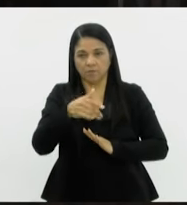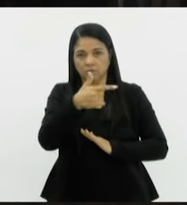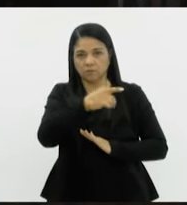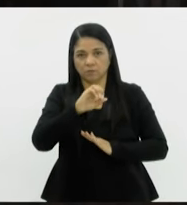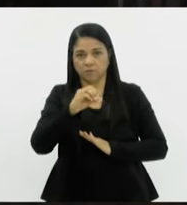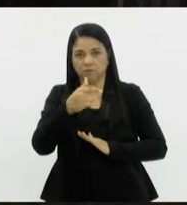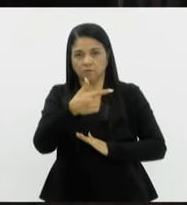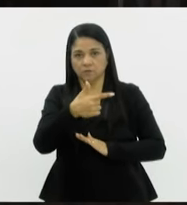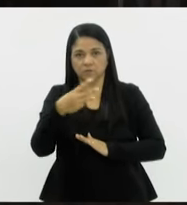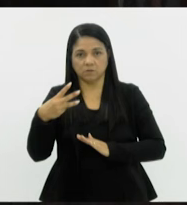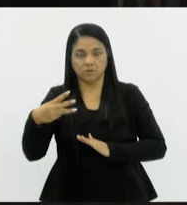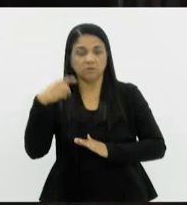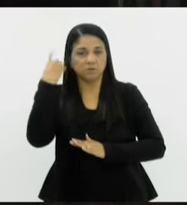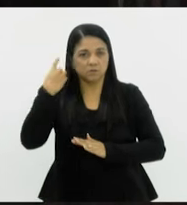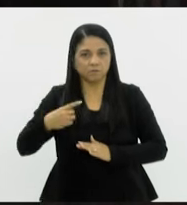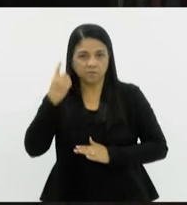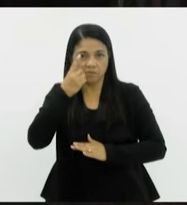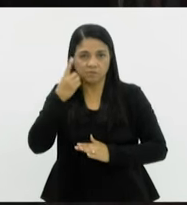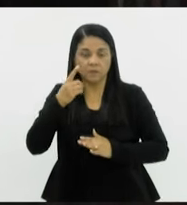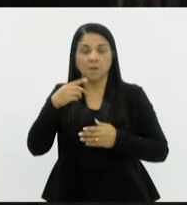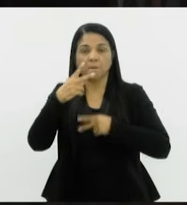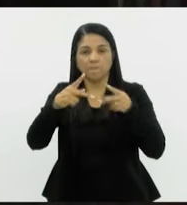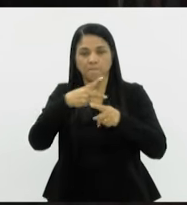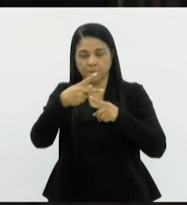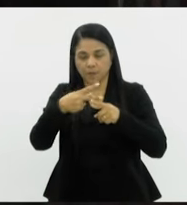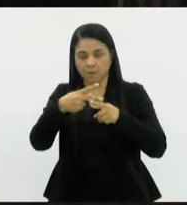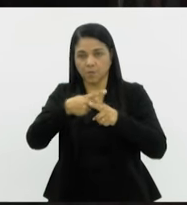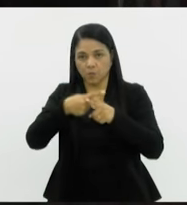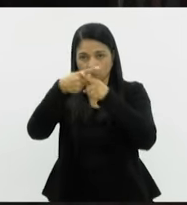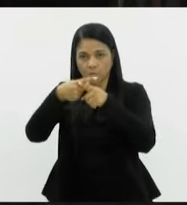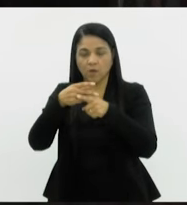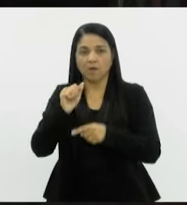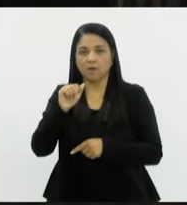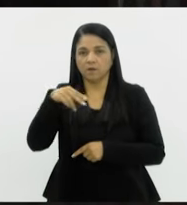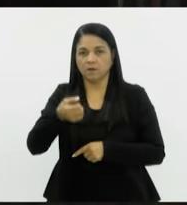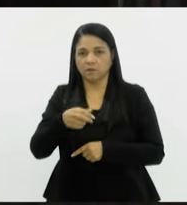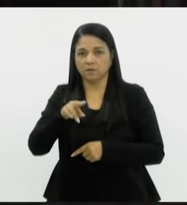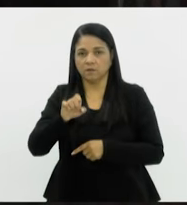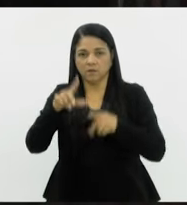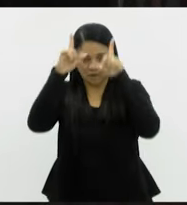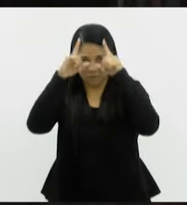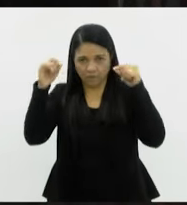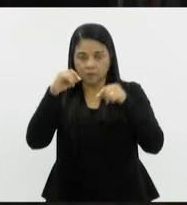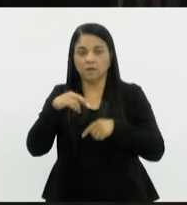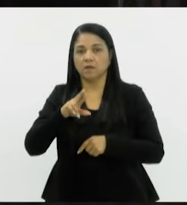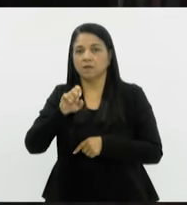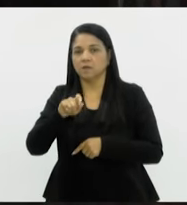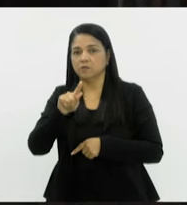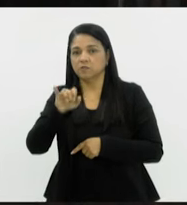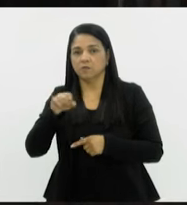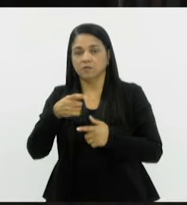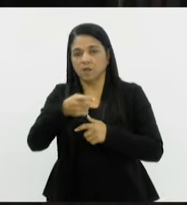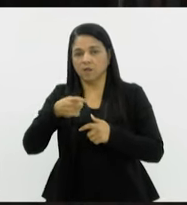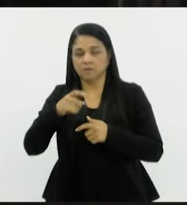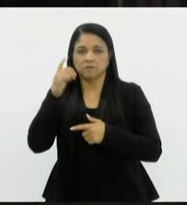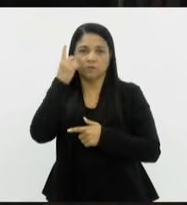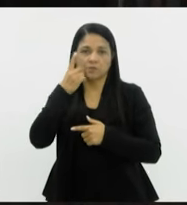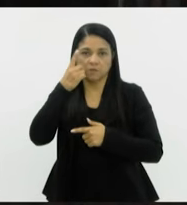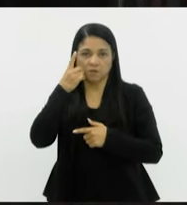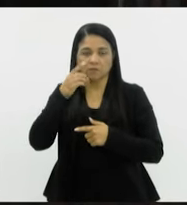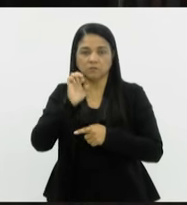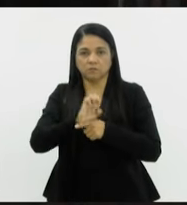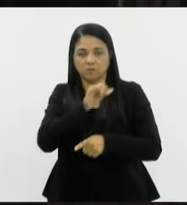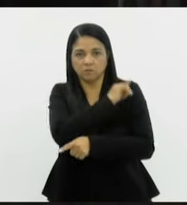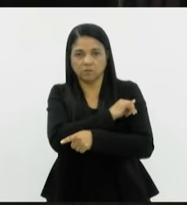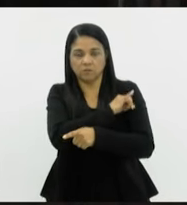Balbi, que concede prêmio Ana Nery da Saúde à ilustríssima enfermeira Rejane de Almeida, ex-deputada estadual do Rio de Janeiro. Pareceres das